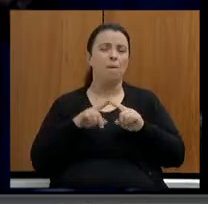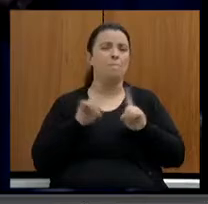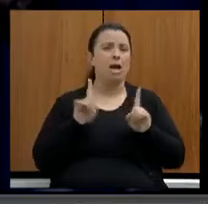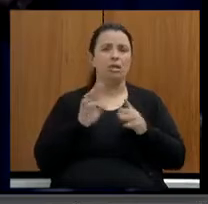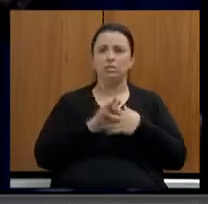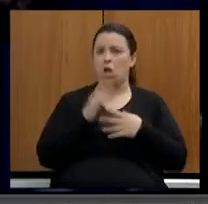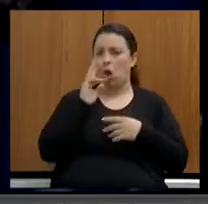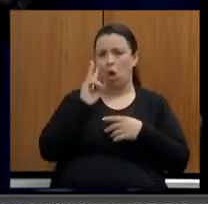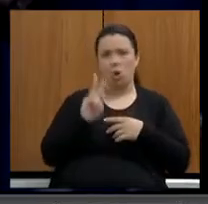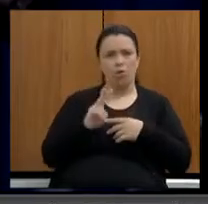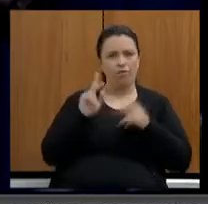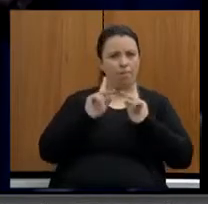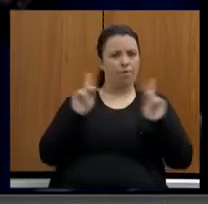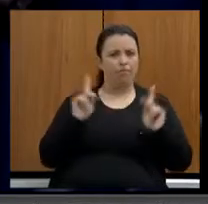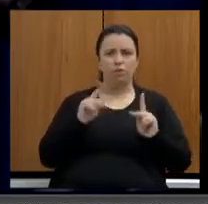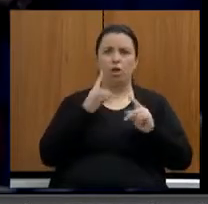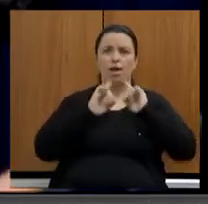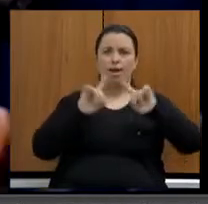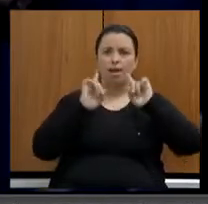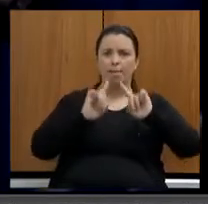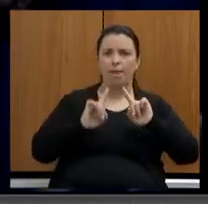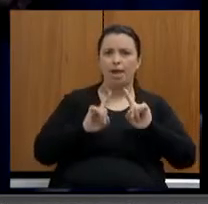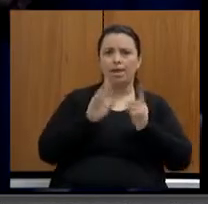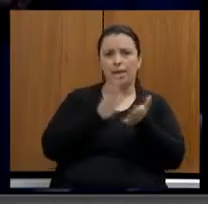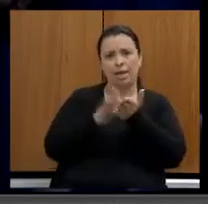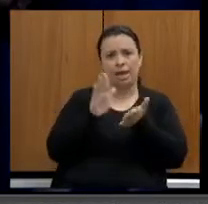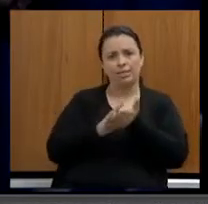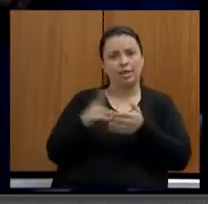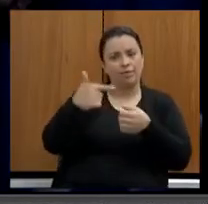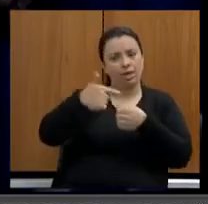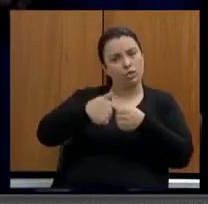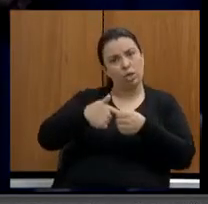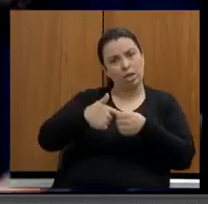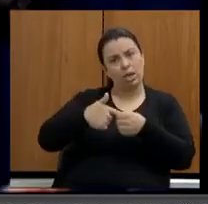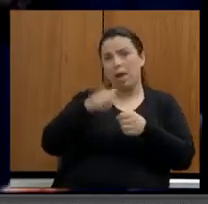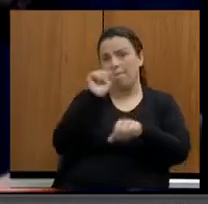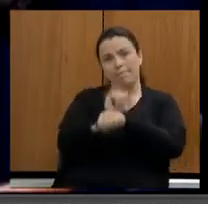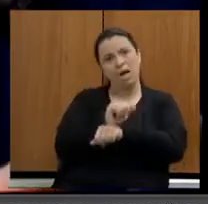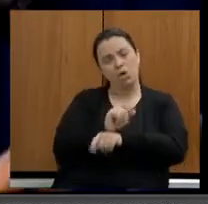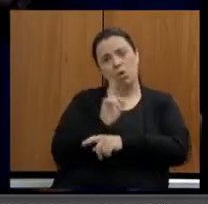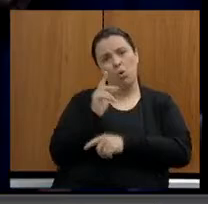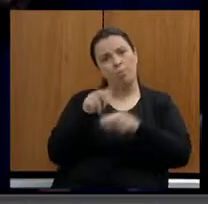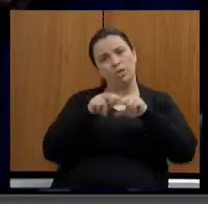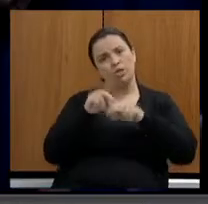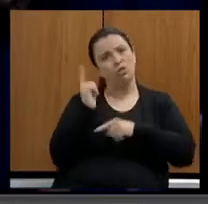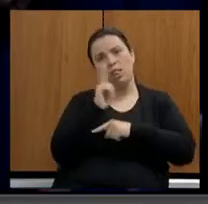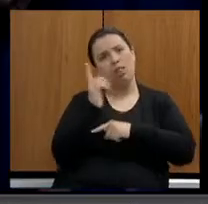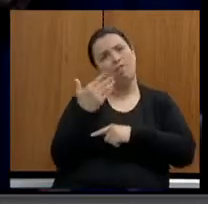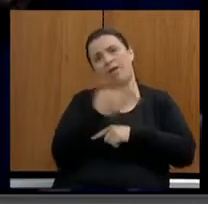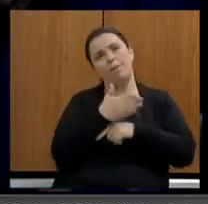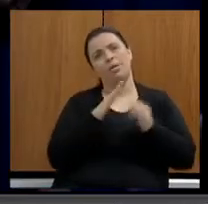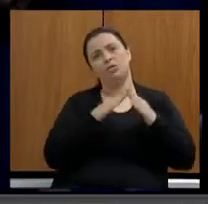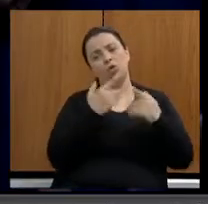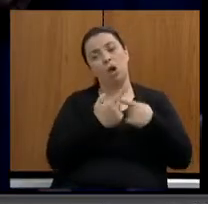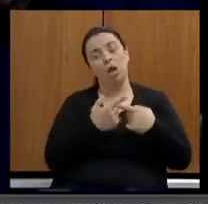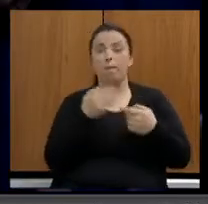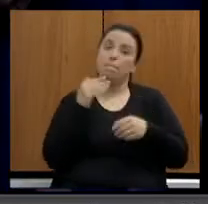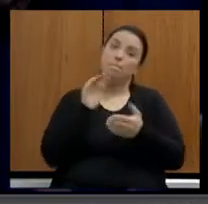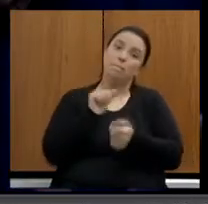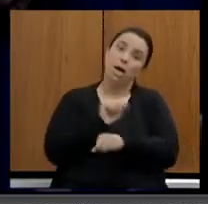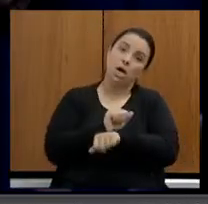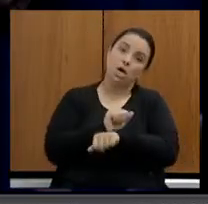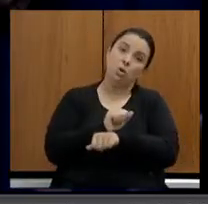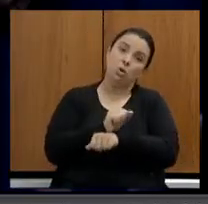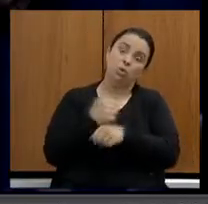Professor reclamar que ele gastava gasolina e que ele parou de gastar né teve esses casos também né muita gente